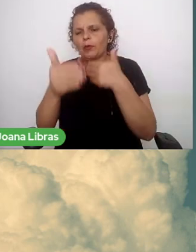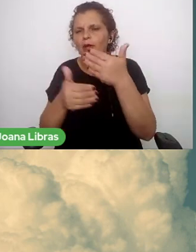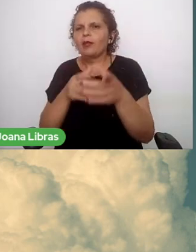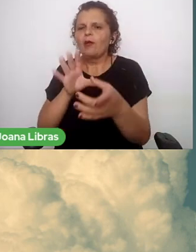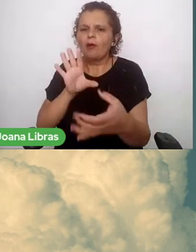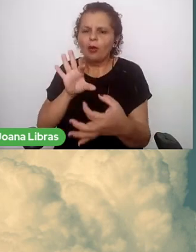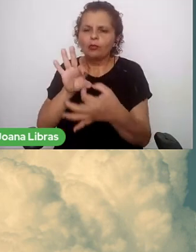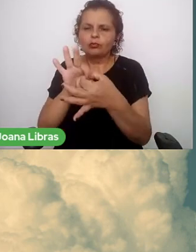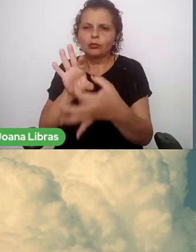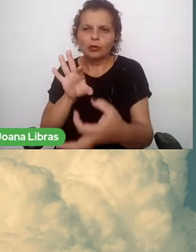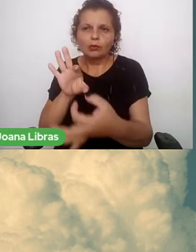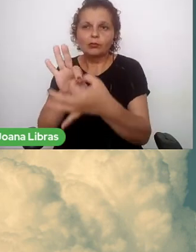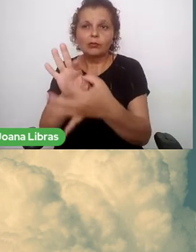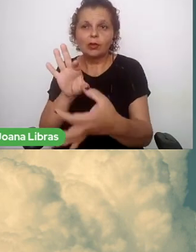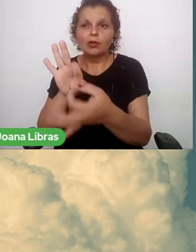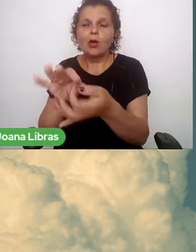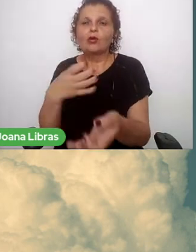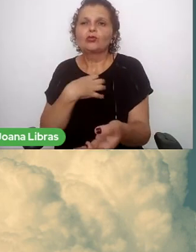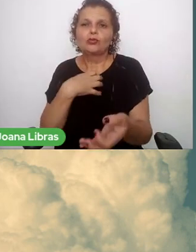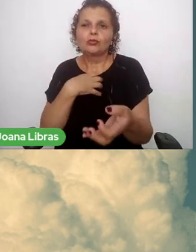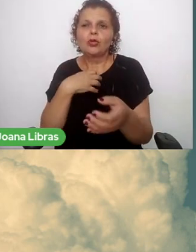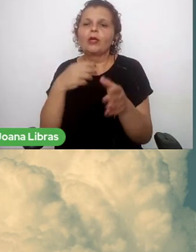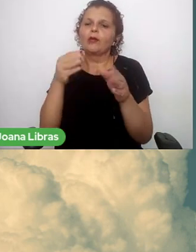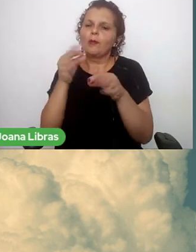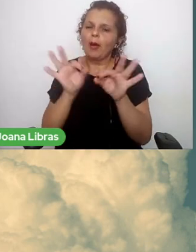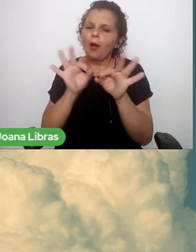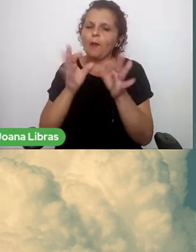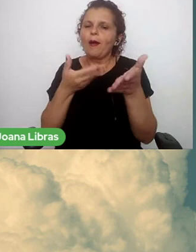contexto e descobrindo formas de ir para a produção,